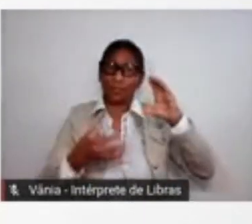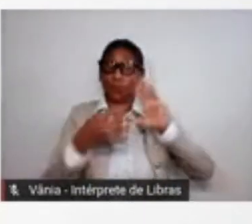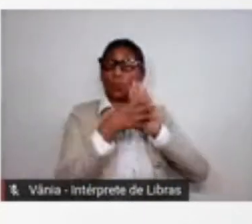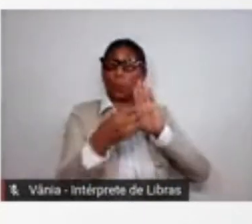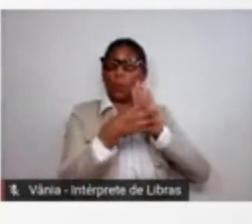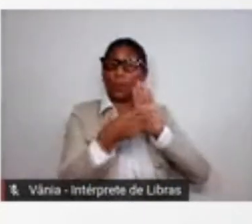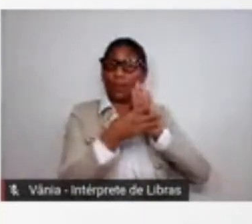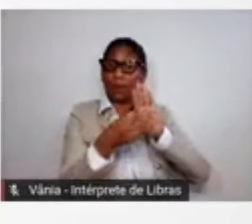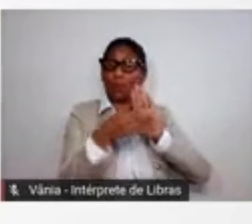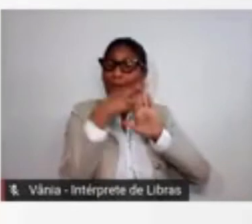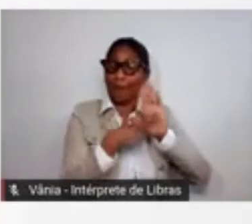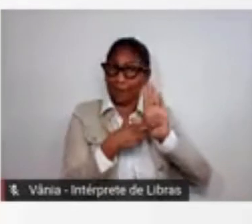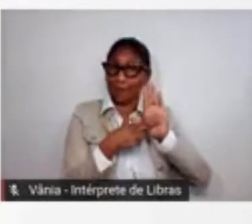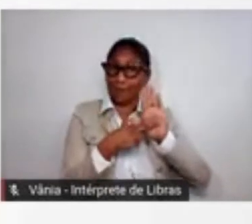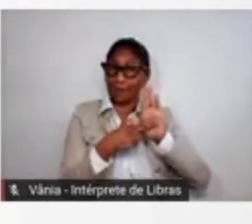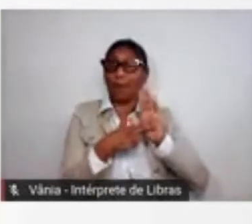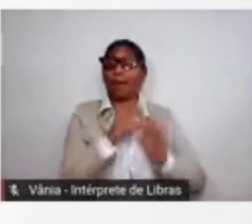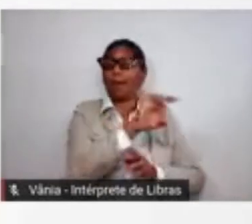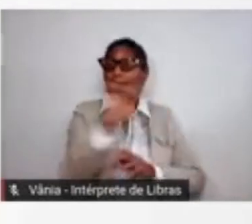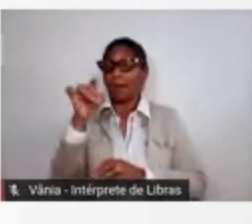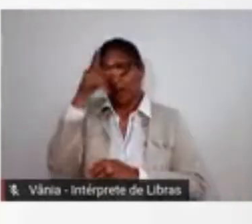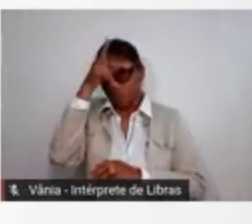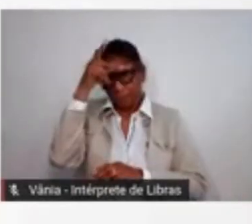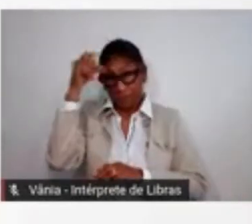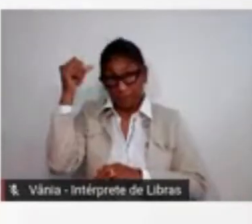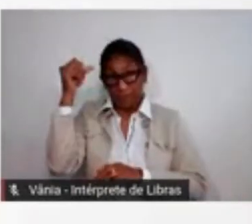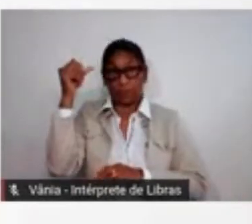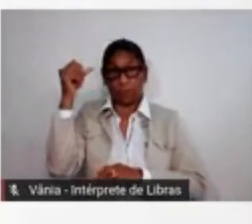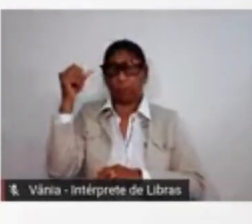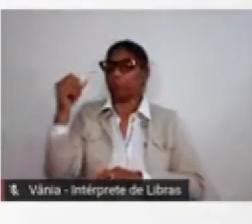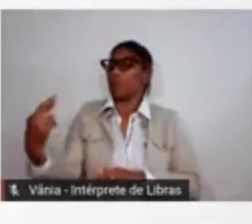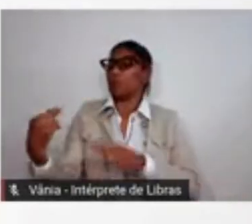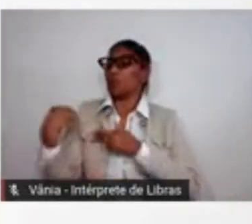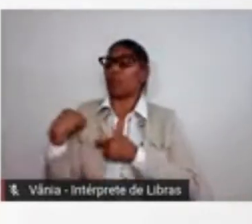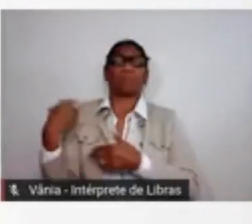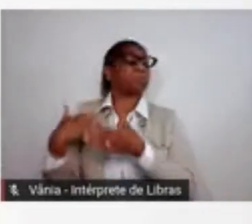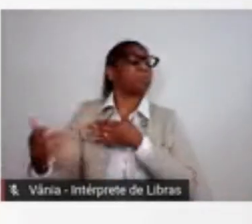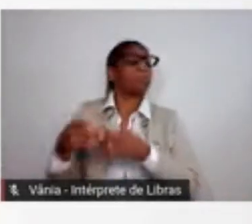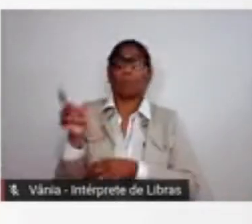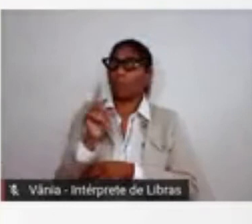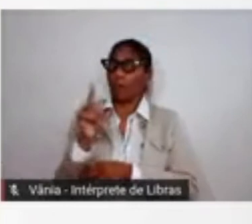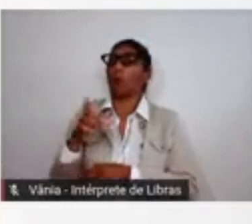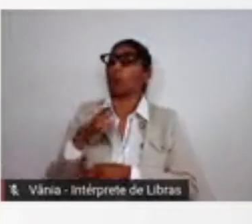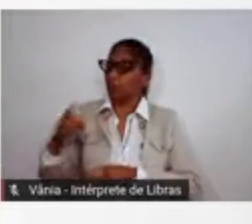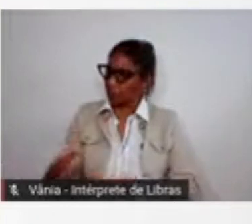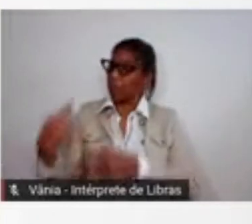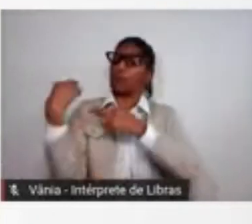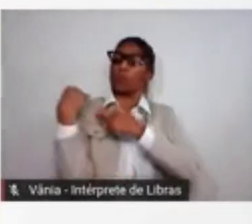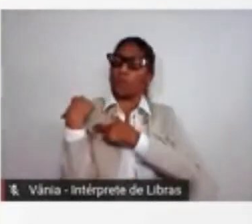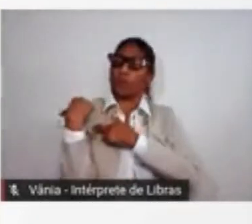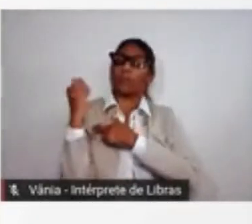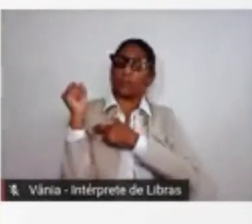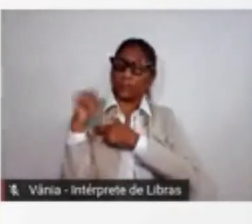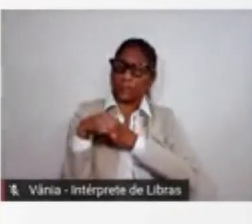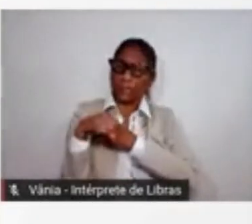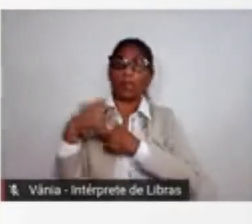distanciamento, os prefeitos não são inconsequentes, têm suas responsabilidades, têm a